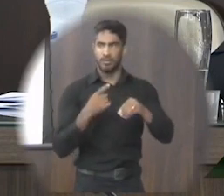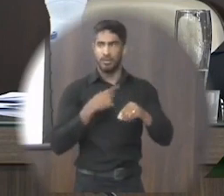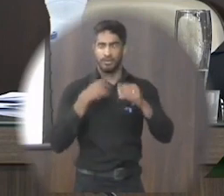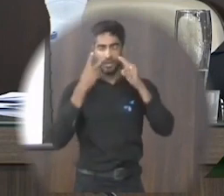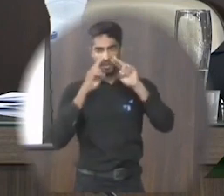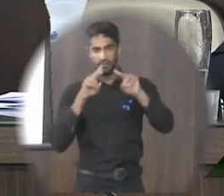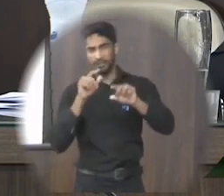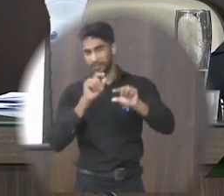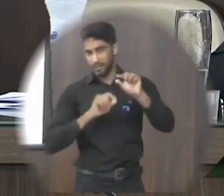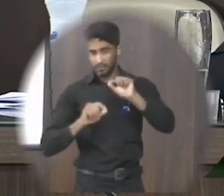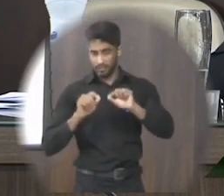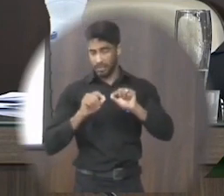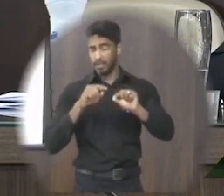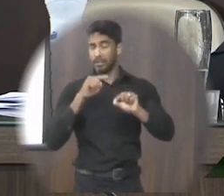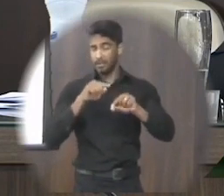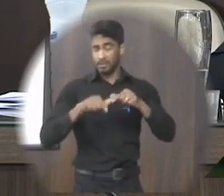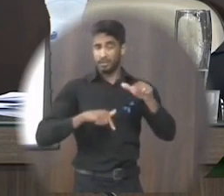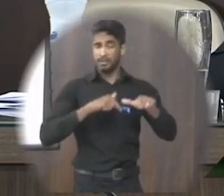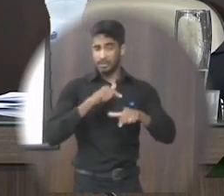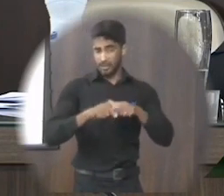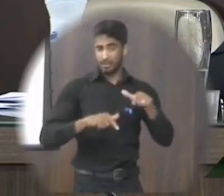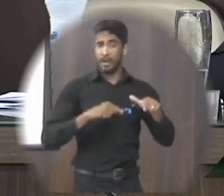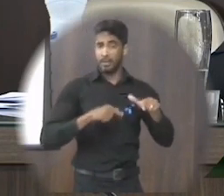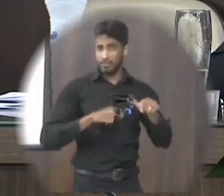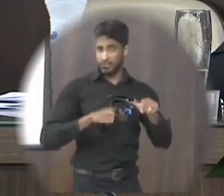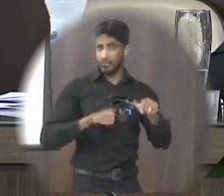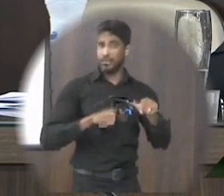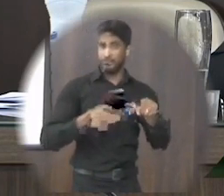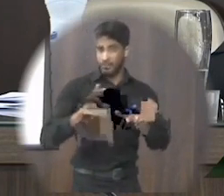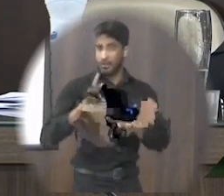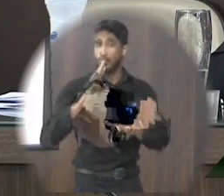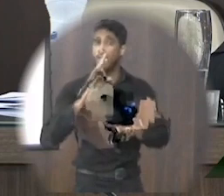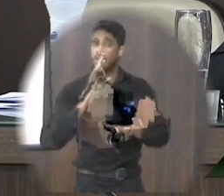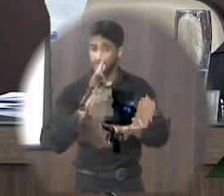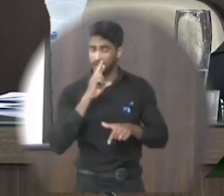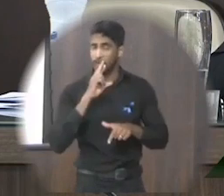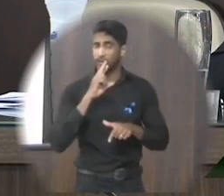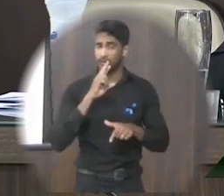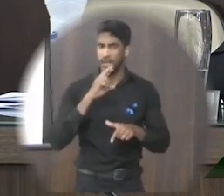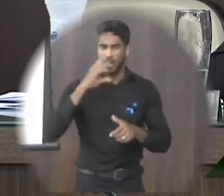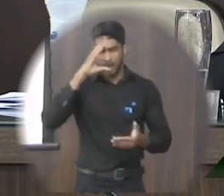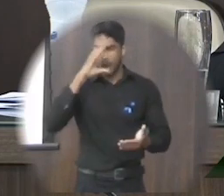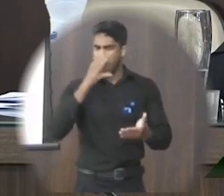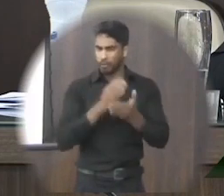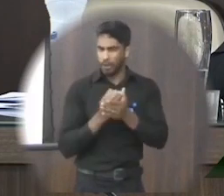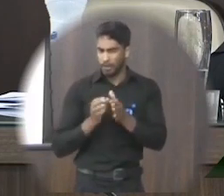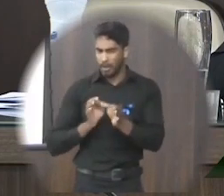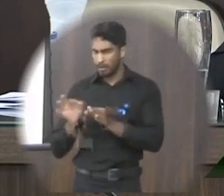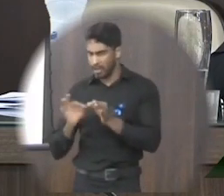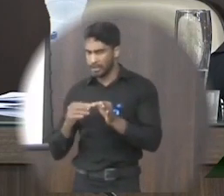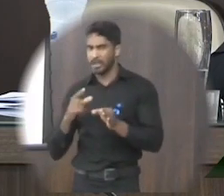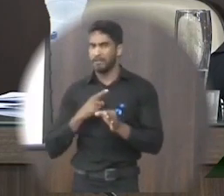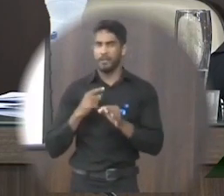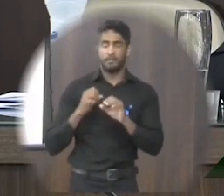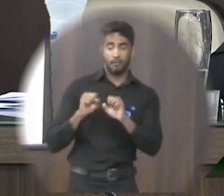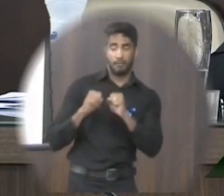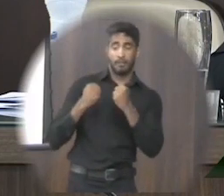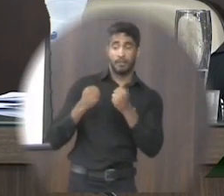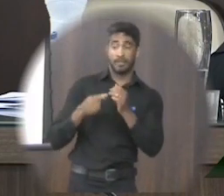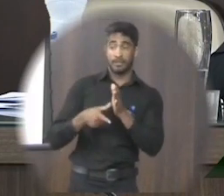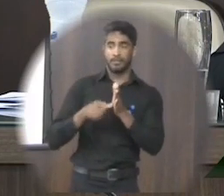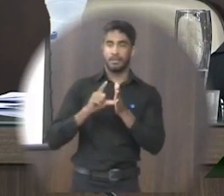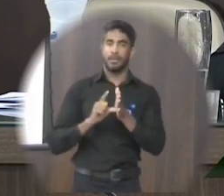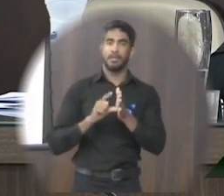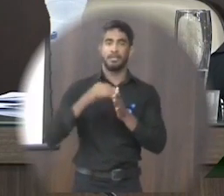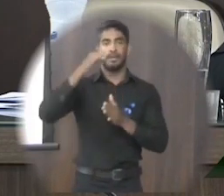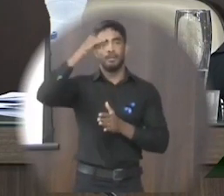vista que tal operação, além do resultado obtido em ação repressiva ao crime organizado, teve também caráter preventivo, ao evitar